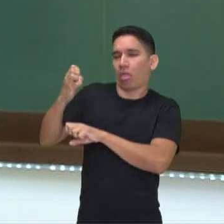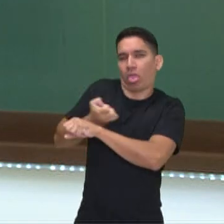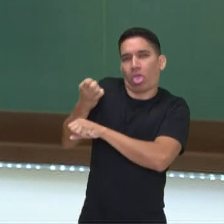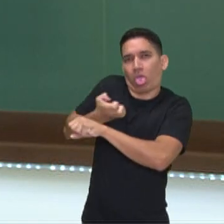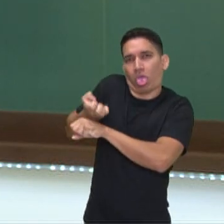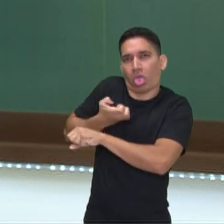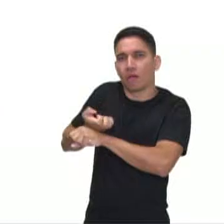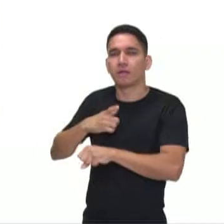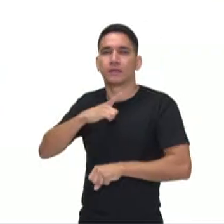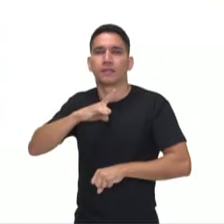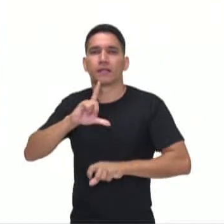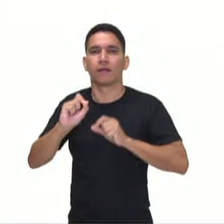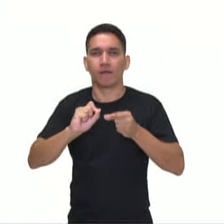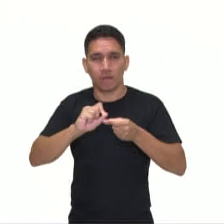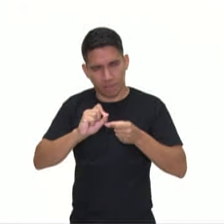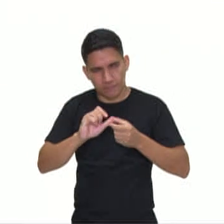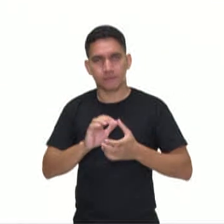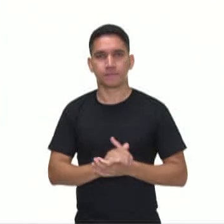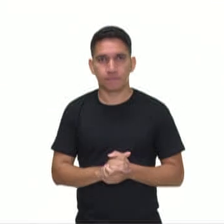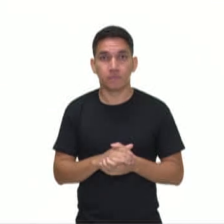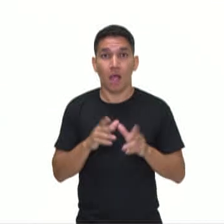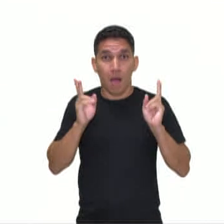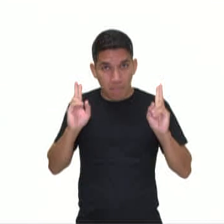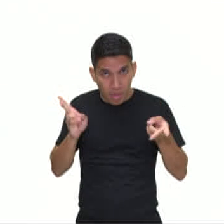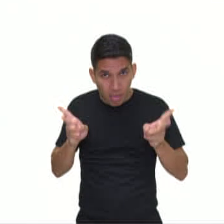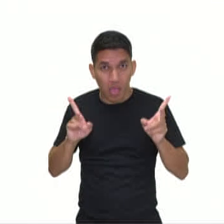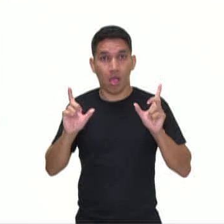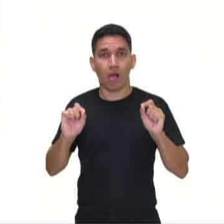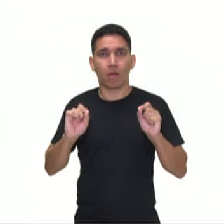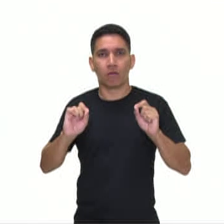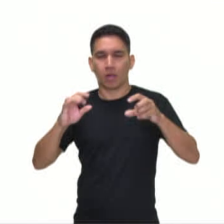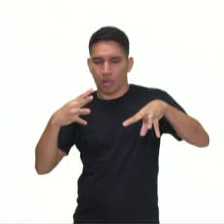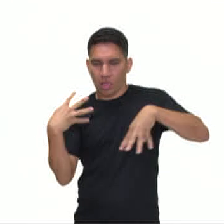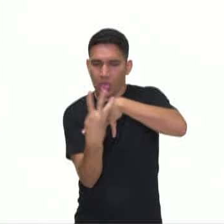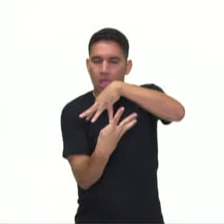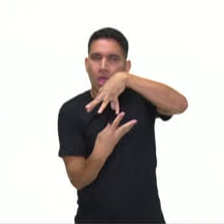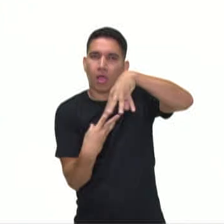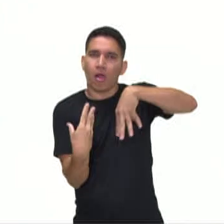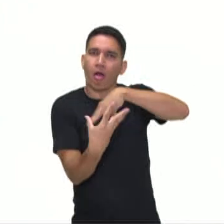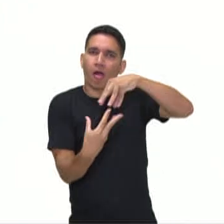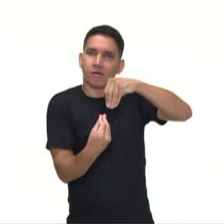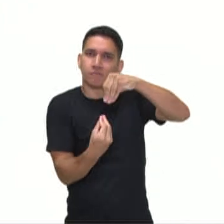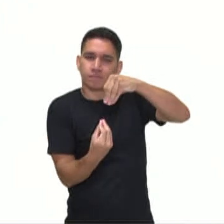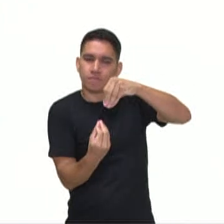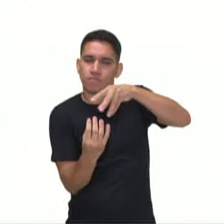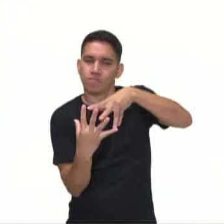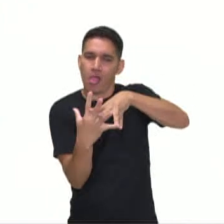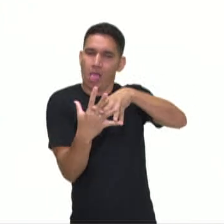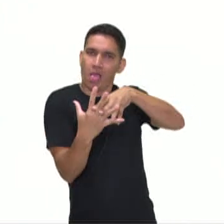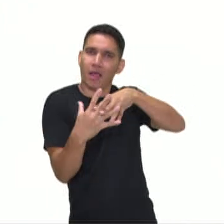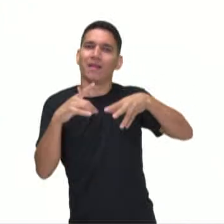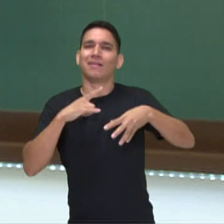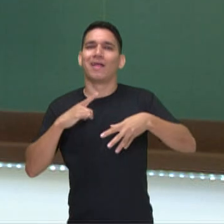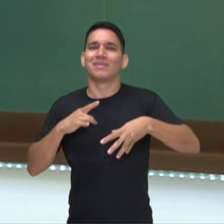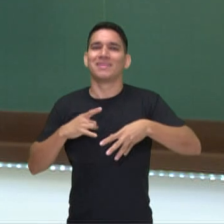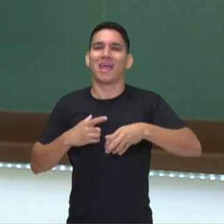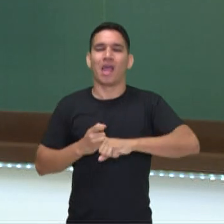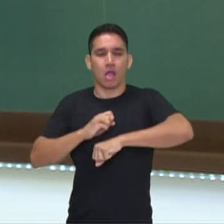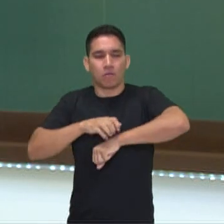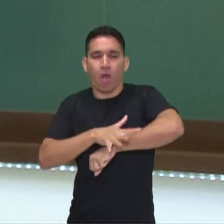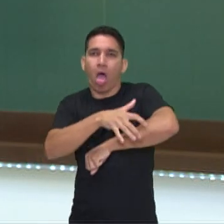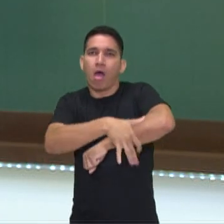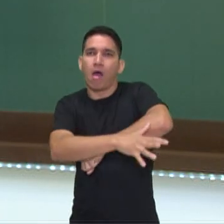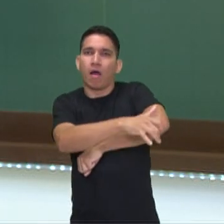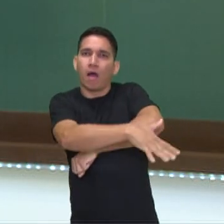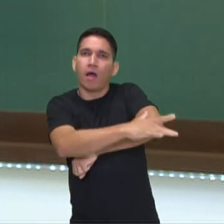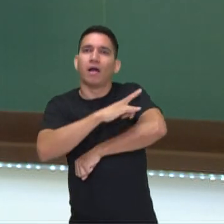esculturas do Aleijadinho, né? Mas a gente tem a mesma coisa, o entrelaçamento, né? O corpo, o tecido